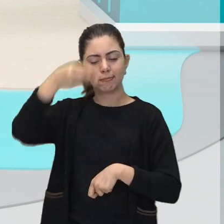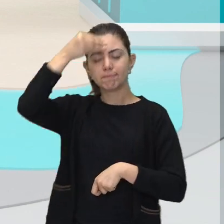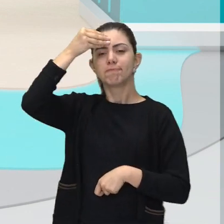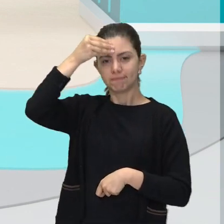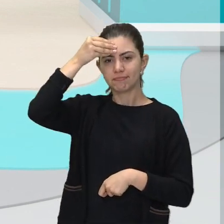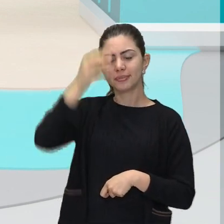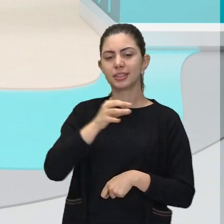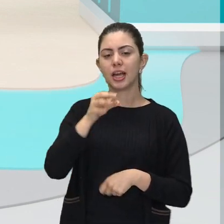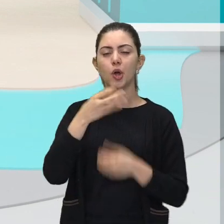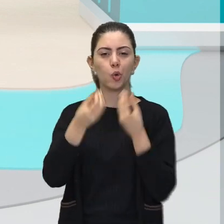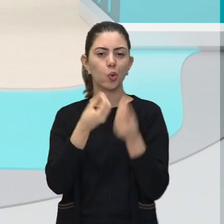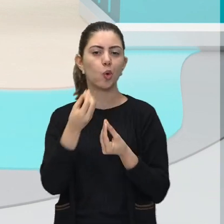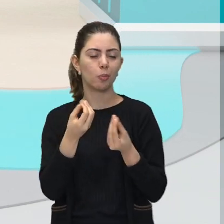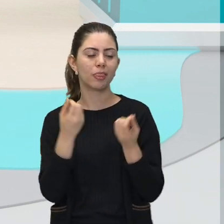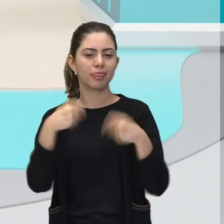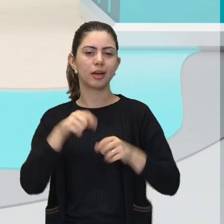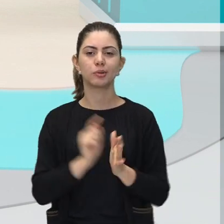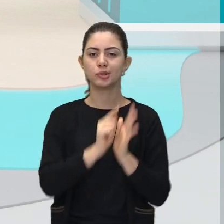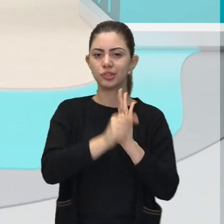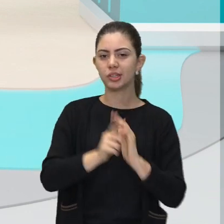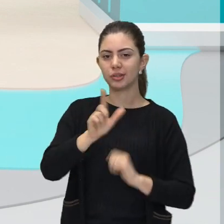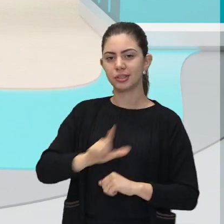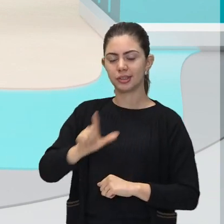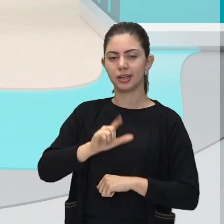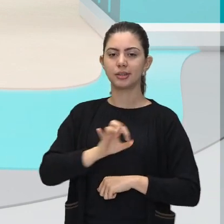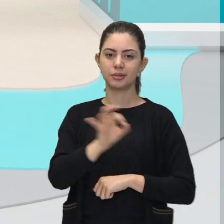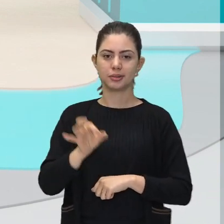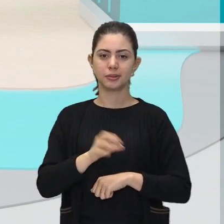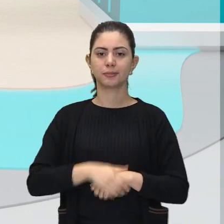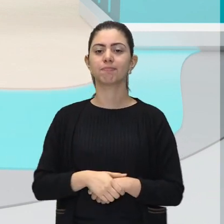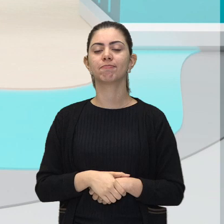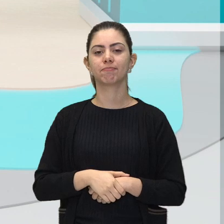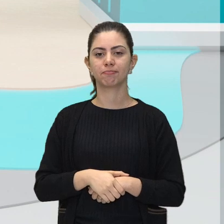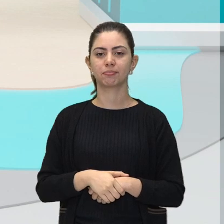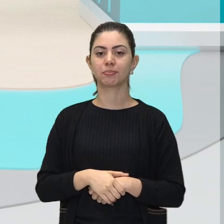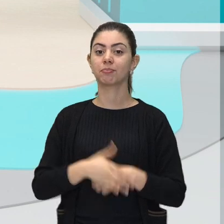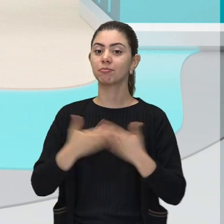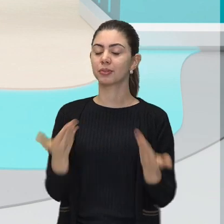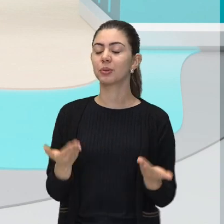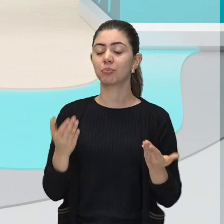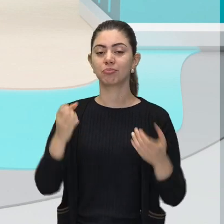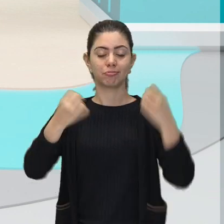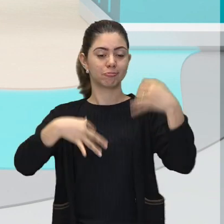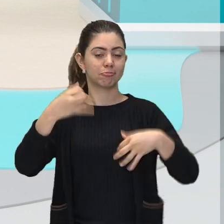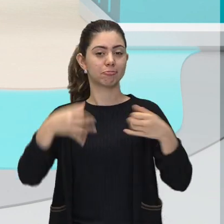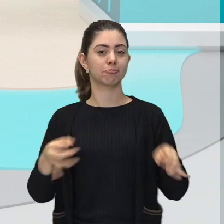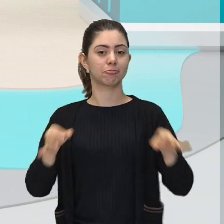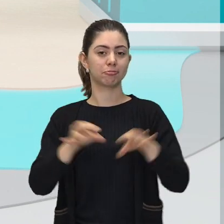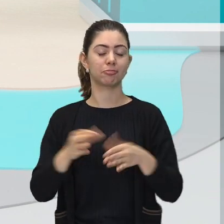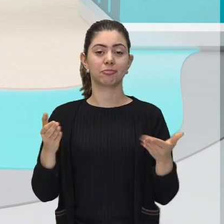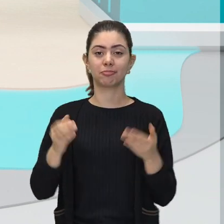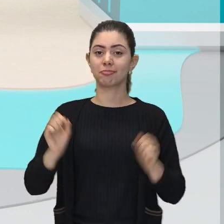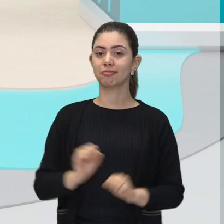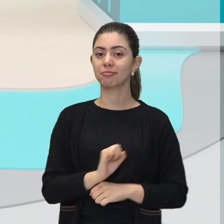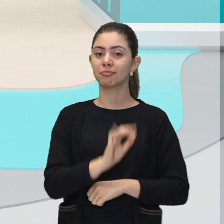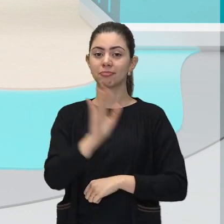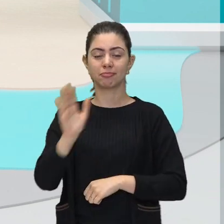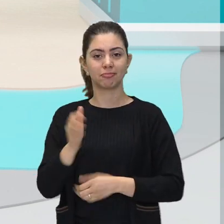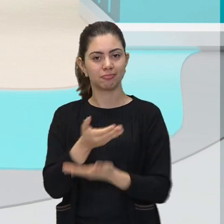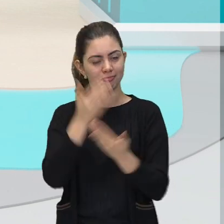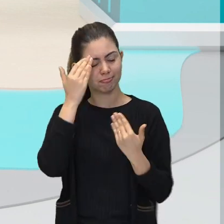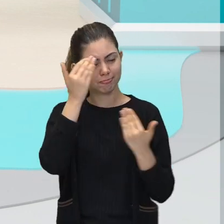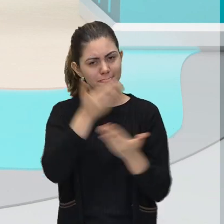como funciona esse gênero literário específico, tá bom? Como não há mais nada a ser dito, eu vou me despedindo. Agradeço a